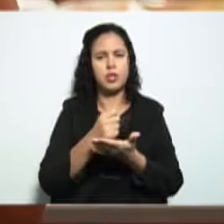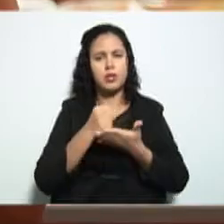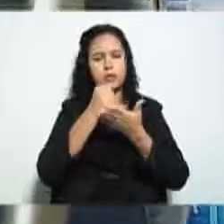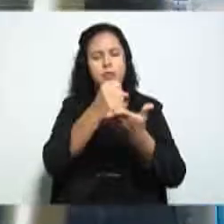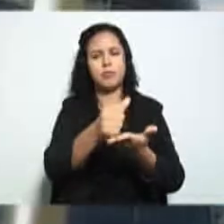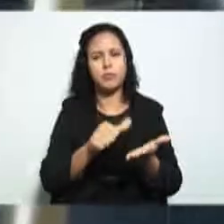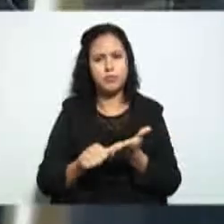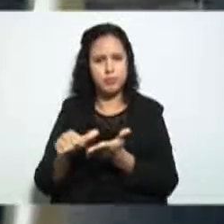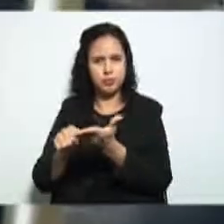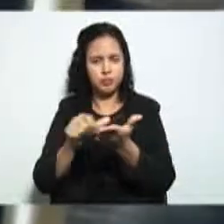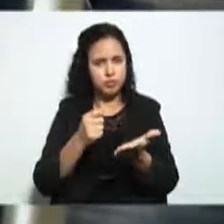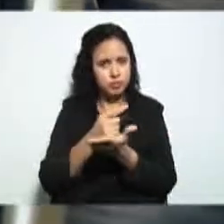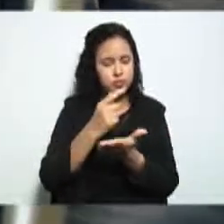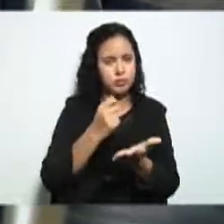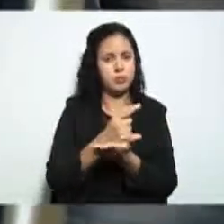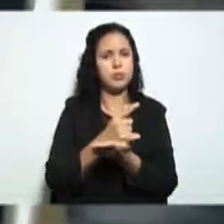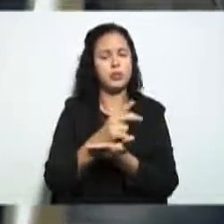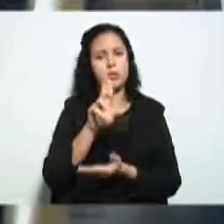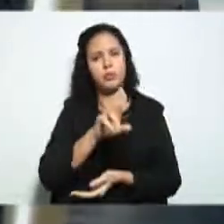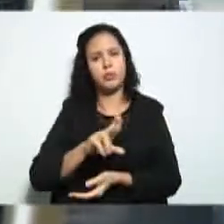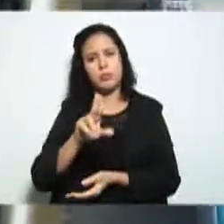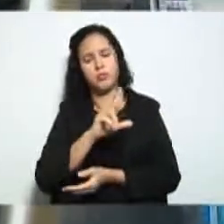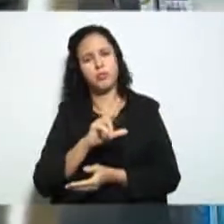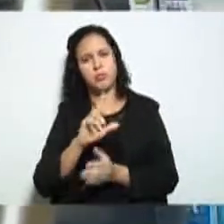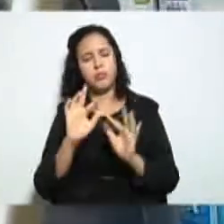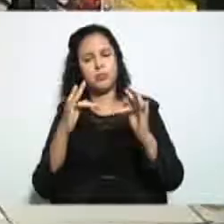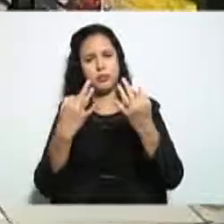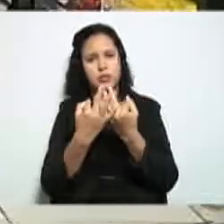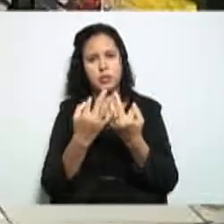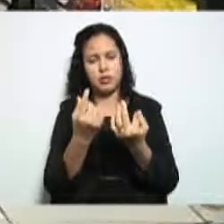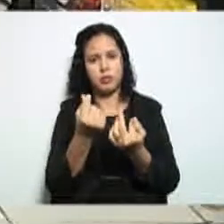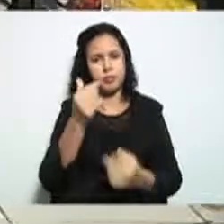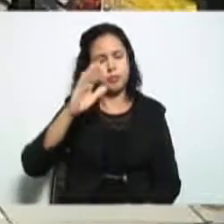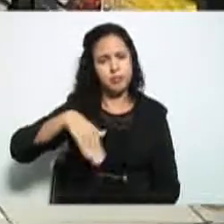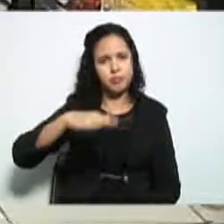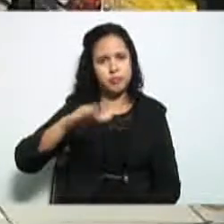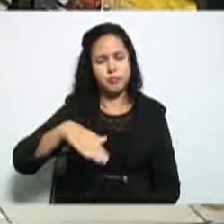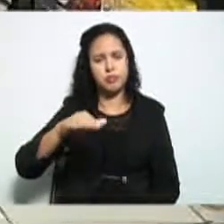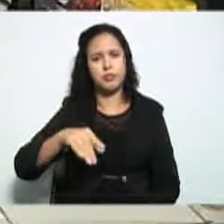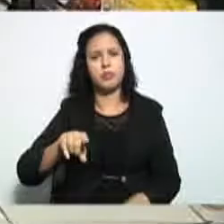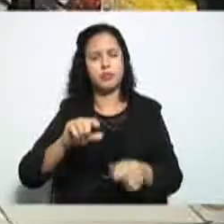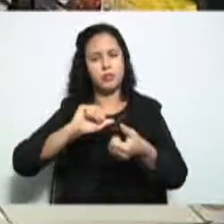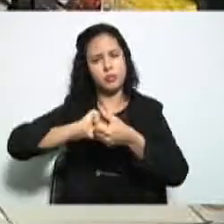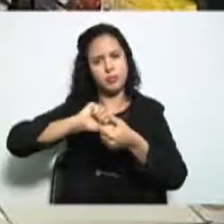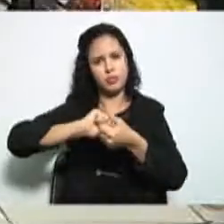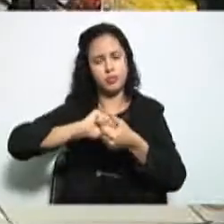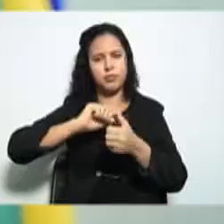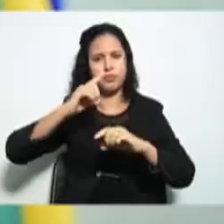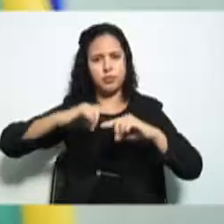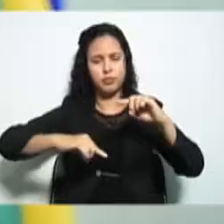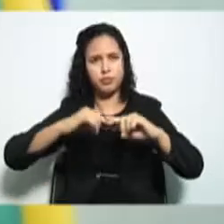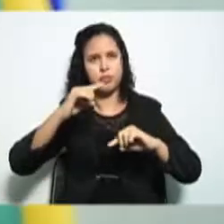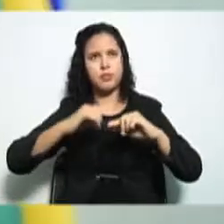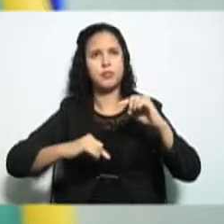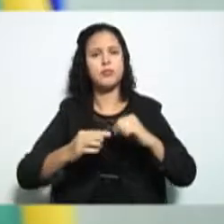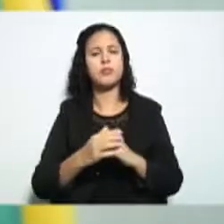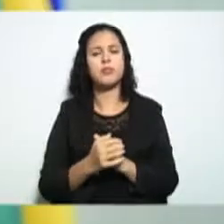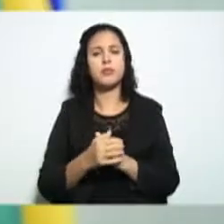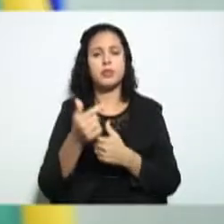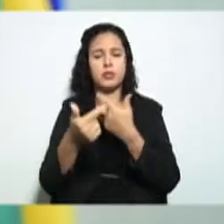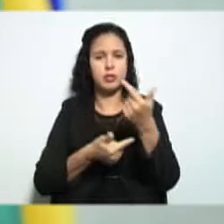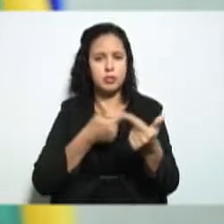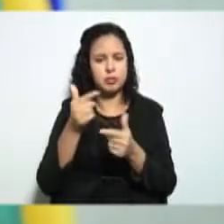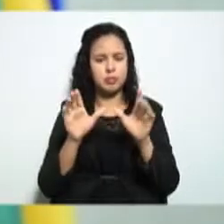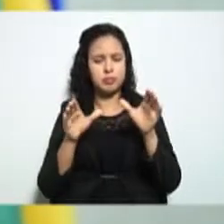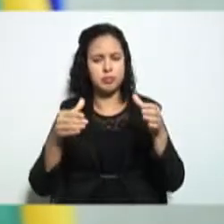comum para uso doméstico, só que com preços menores, mantendo a qualidade dos produtos. Bom, eles vão trabalhar